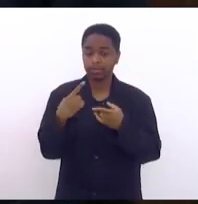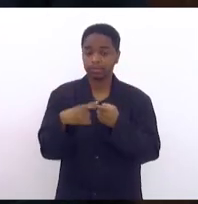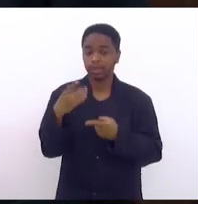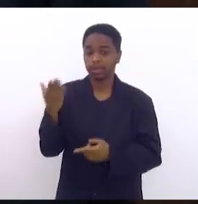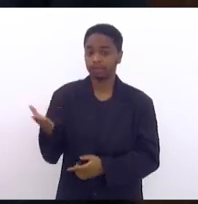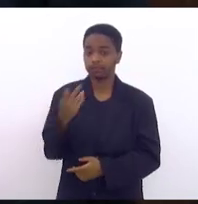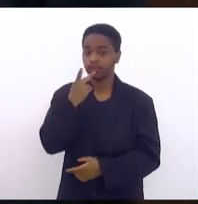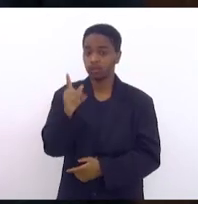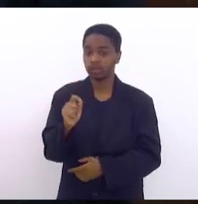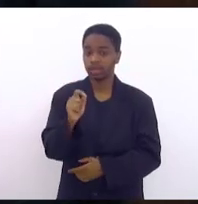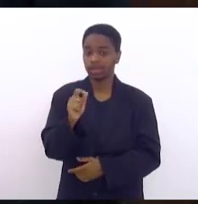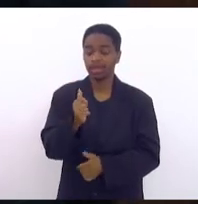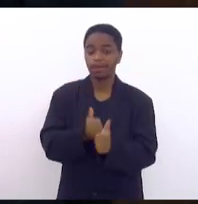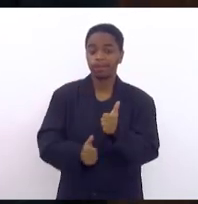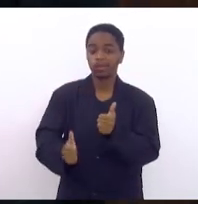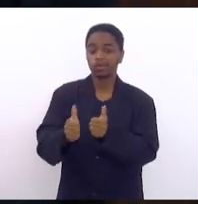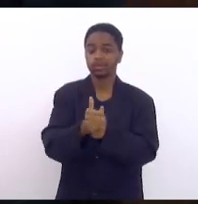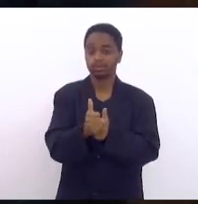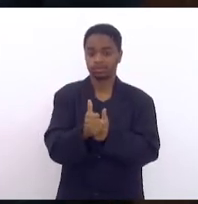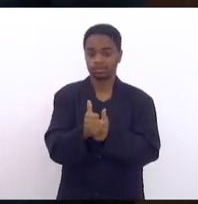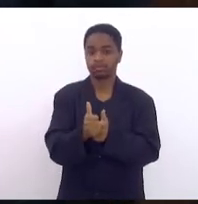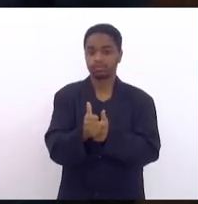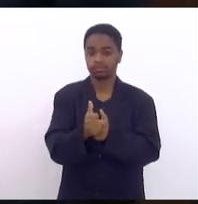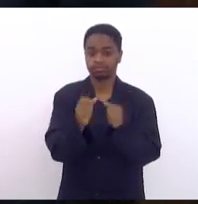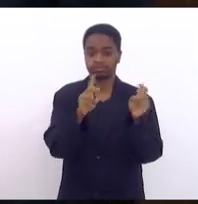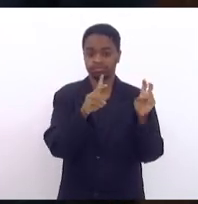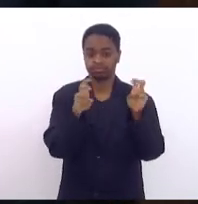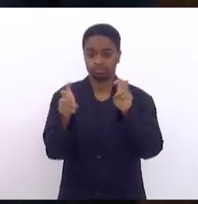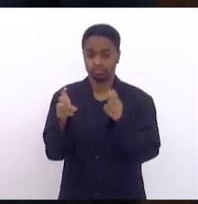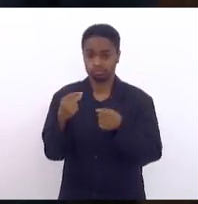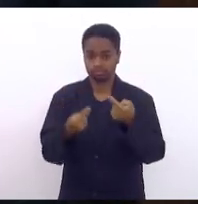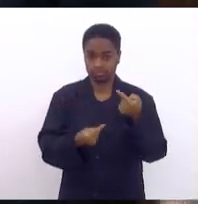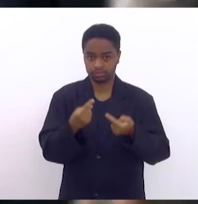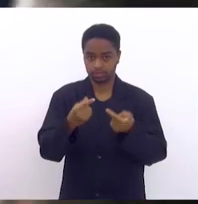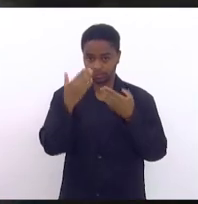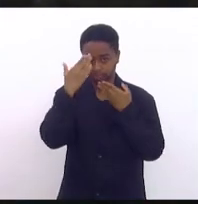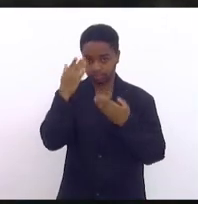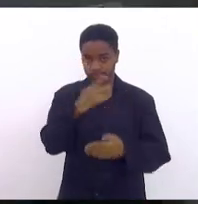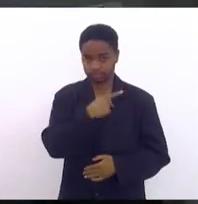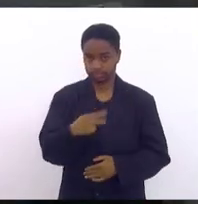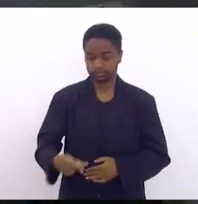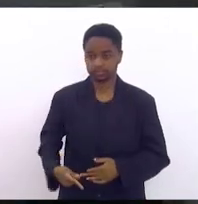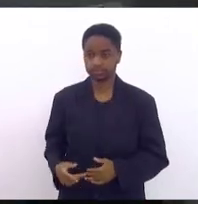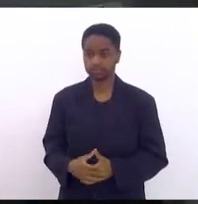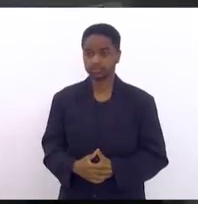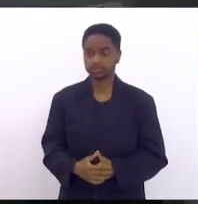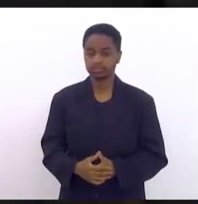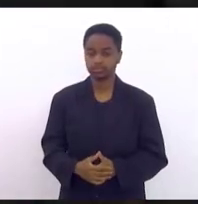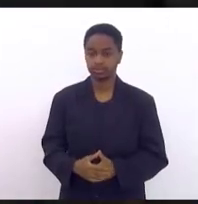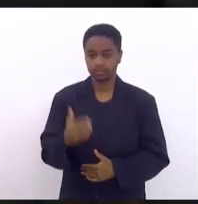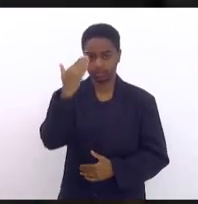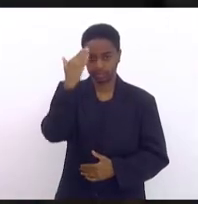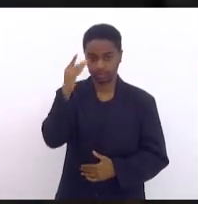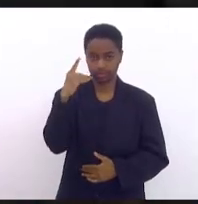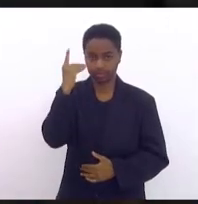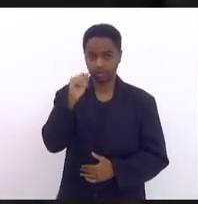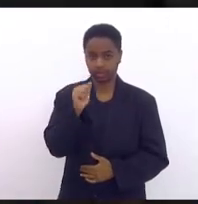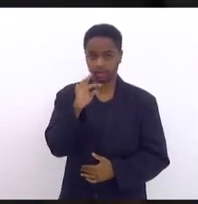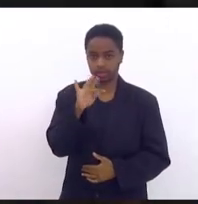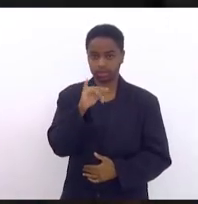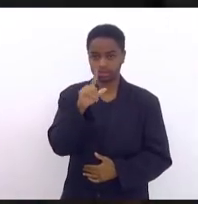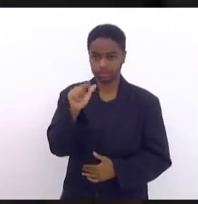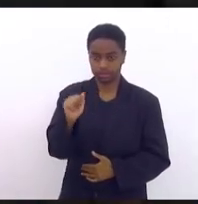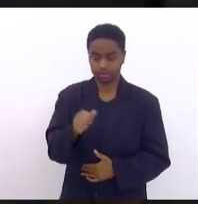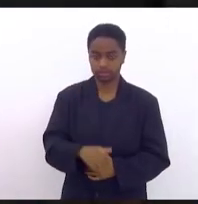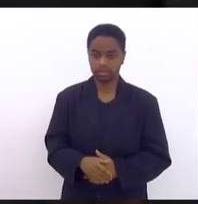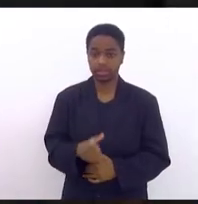disse hoje, protagonista desse assunto. Muito obrigado, senhor presidente. Muito obrigado, Vossa Excelência, deputado Átila, pela